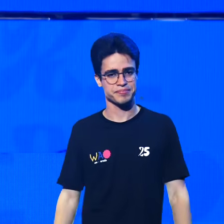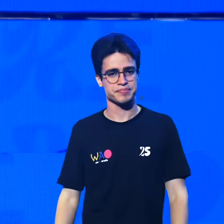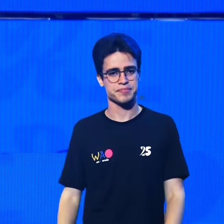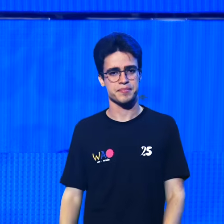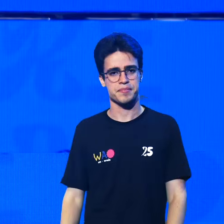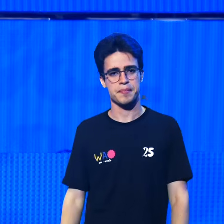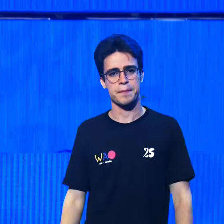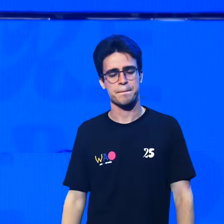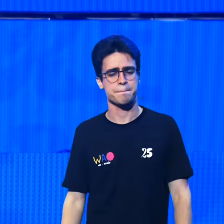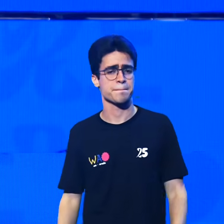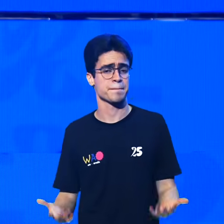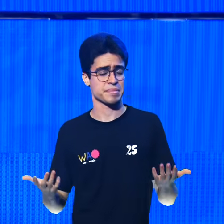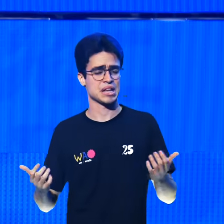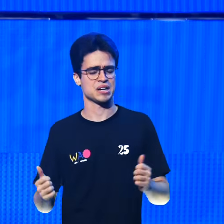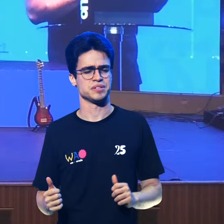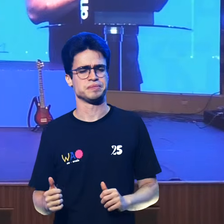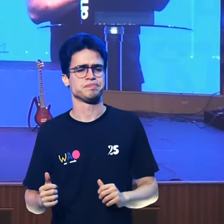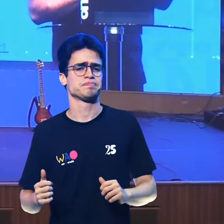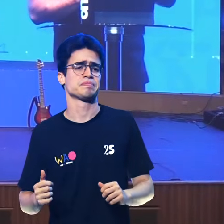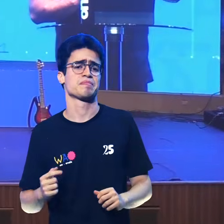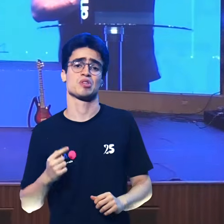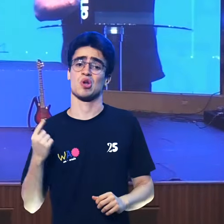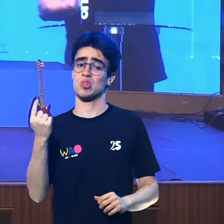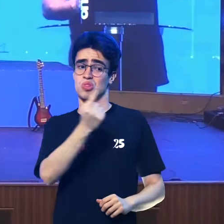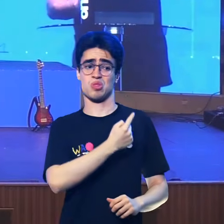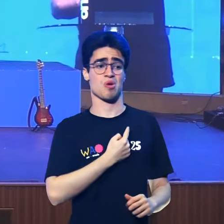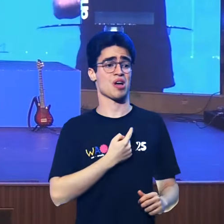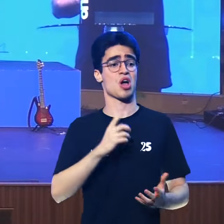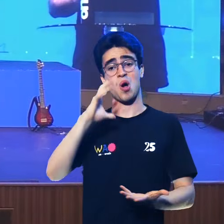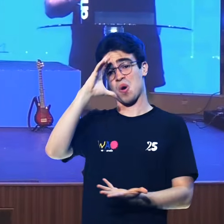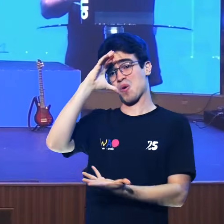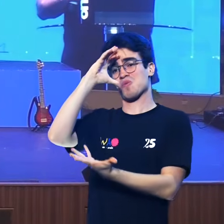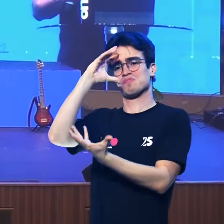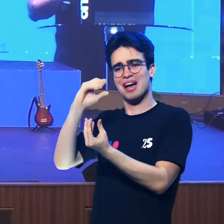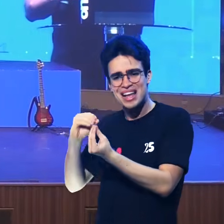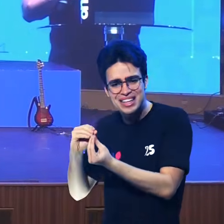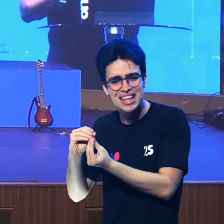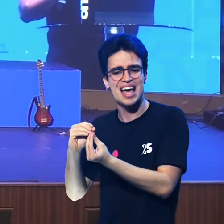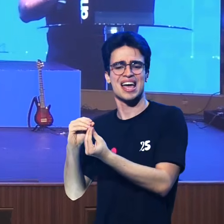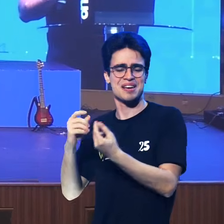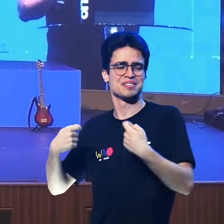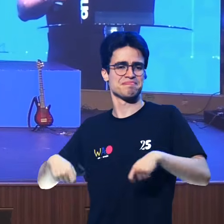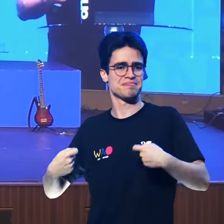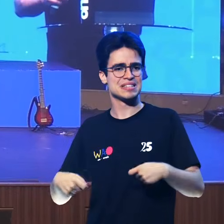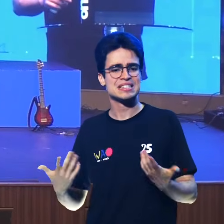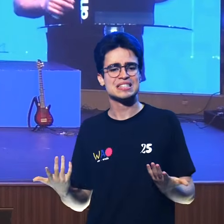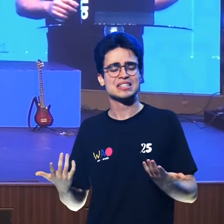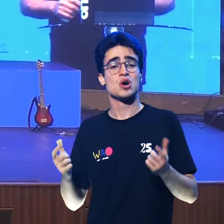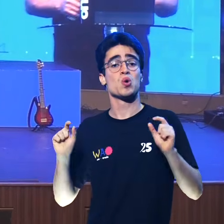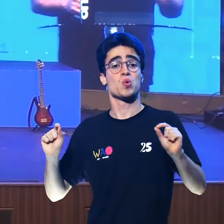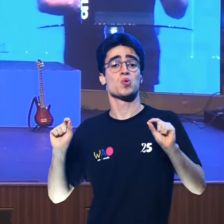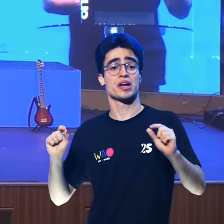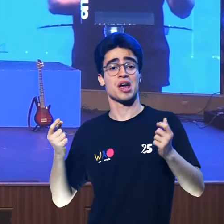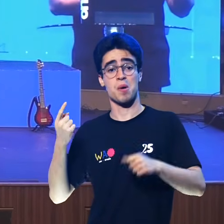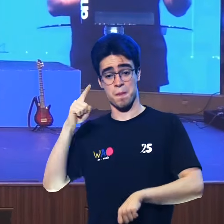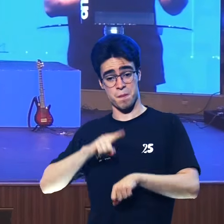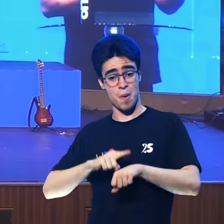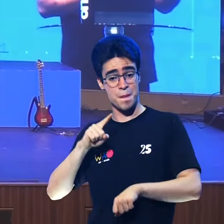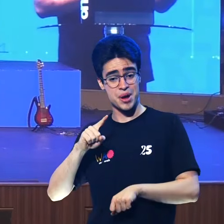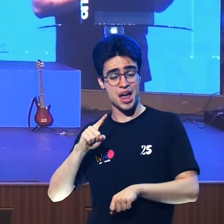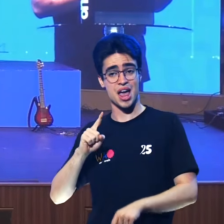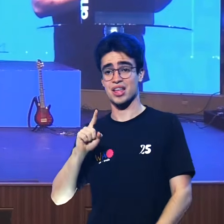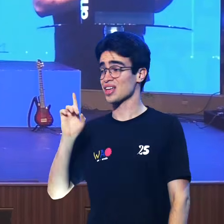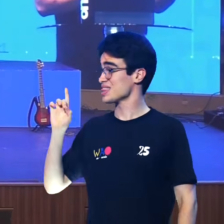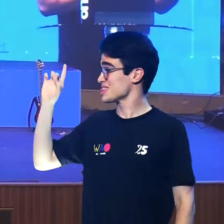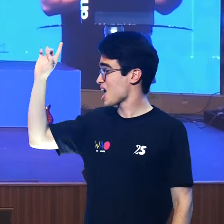Quando nós precisamos entender algo que quando nós servimos